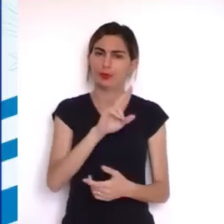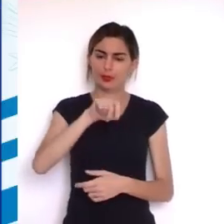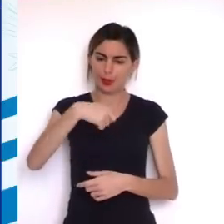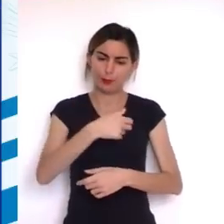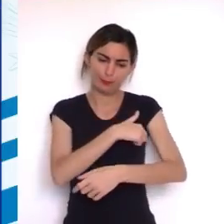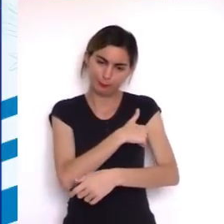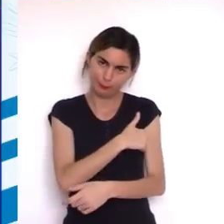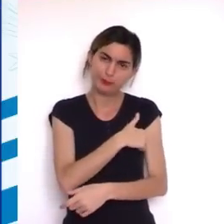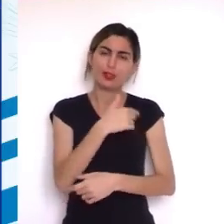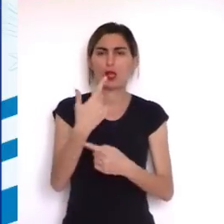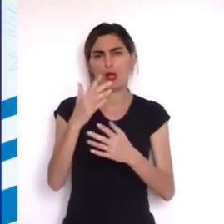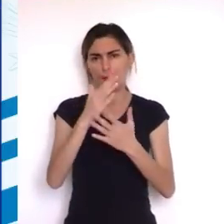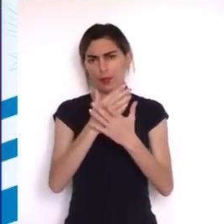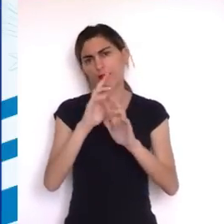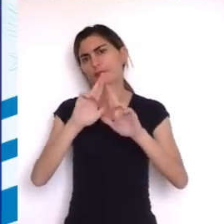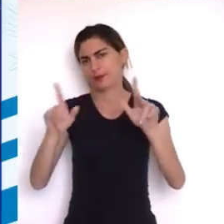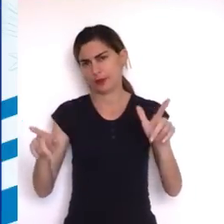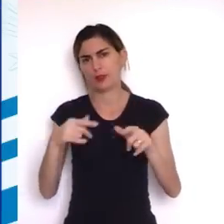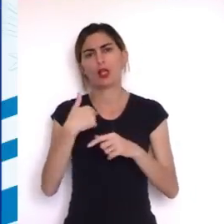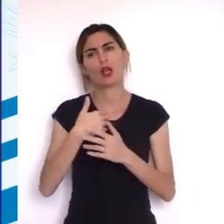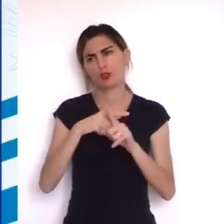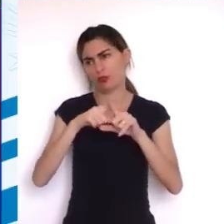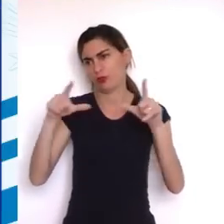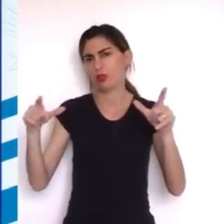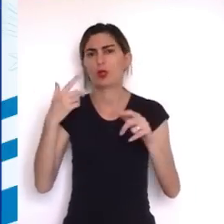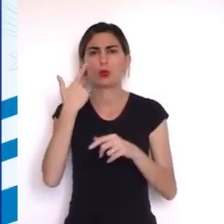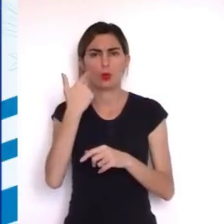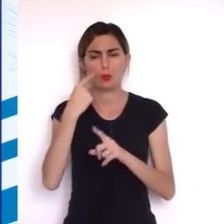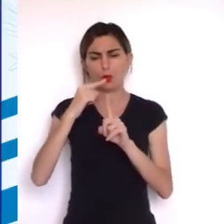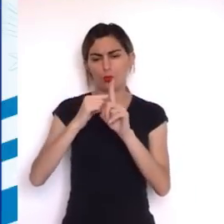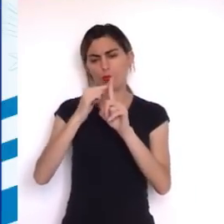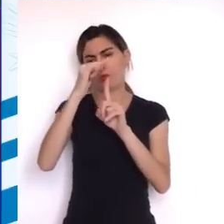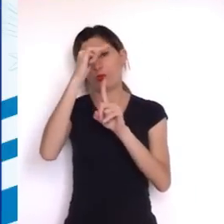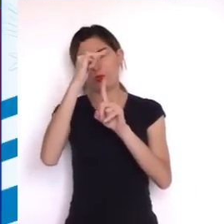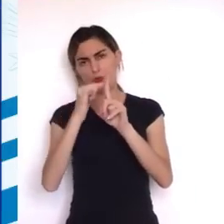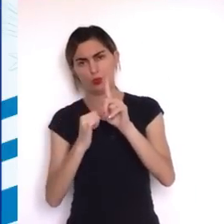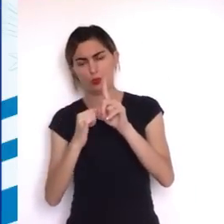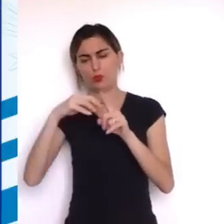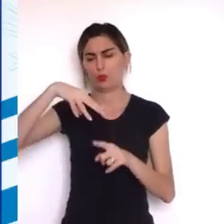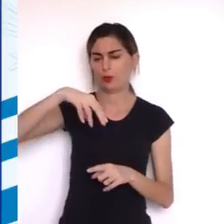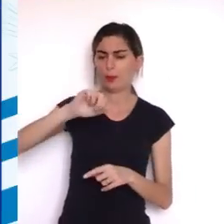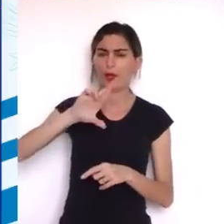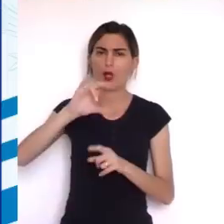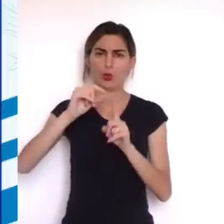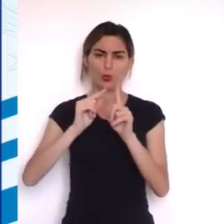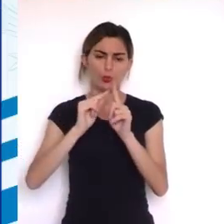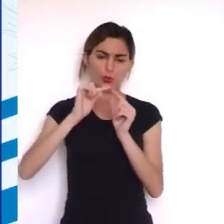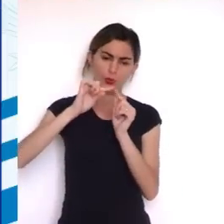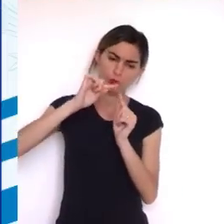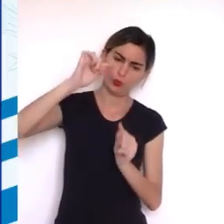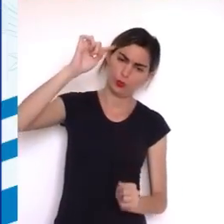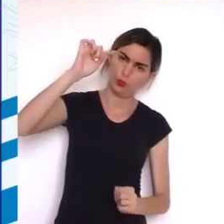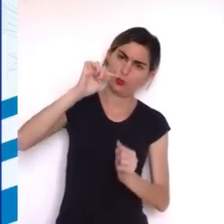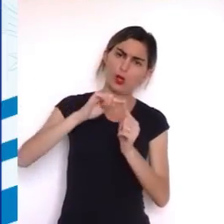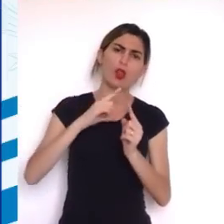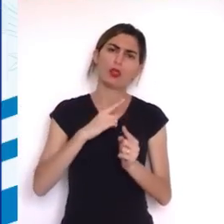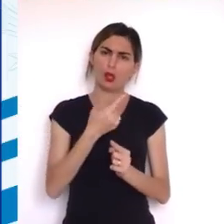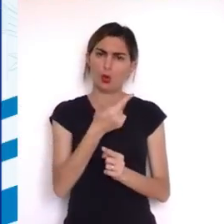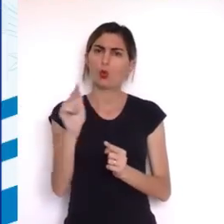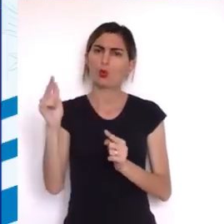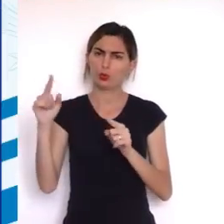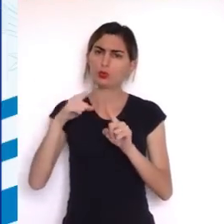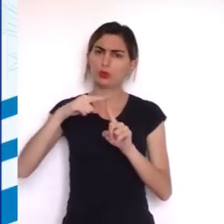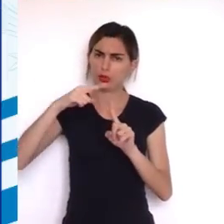termômetro. Em geral, os termômetros mais comuns são os de mercúrio, mas também pode